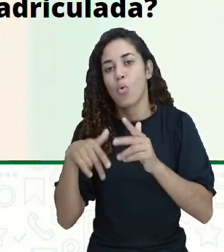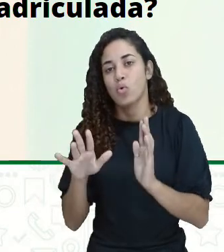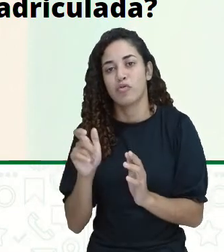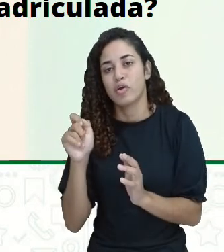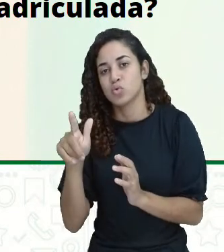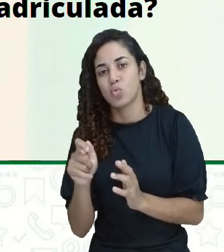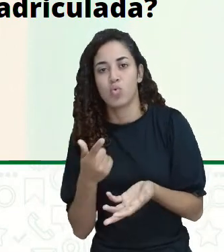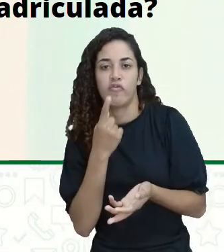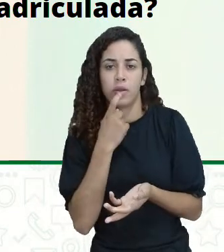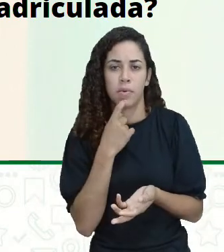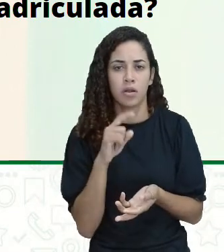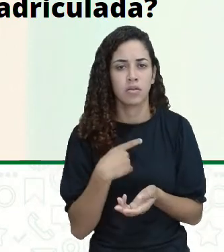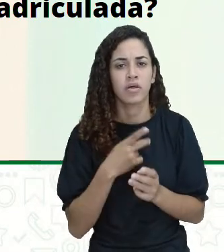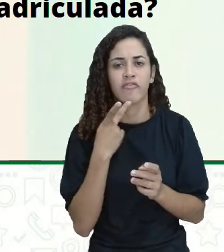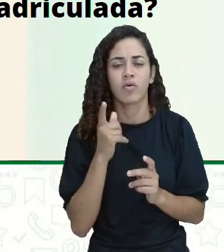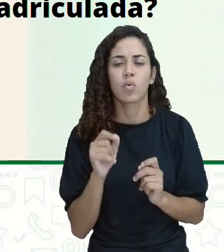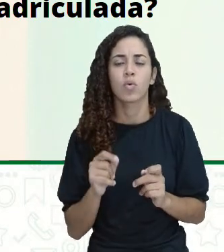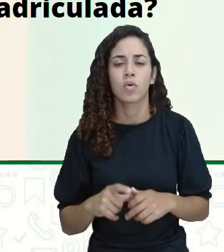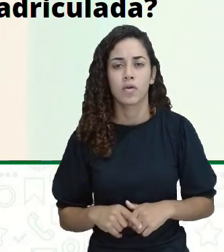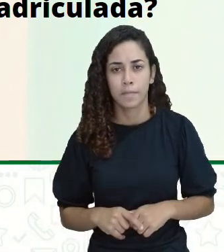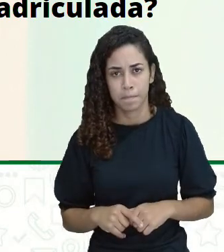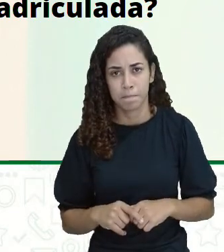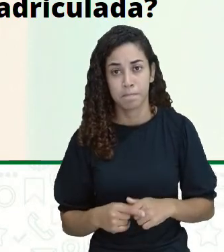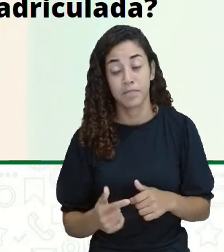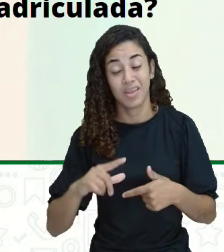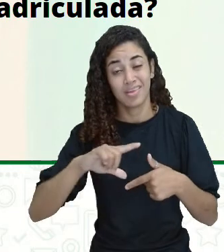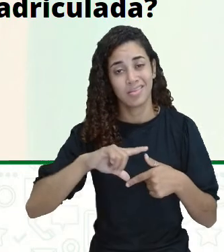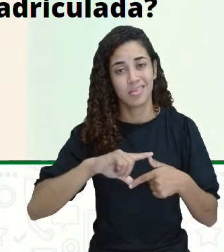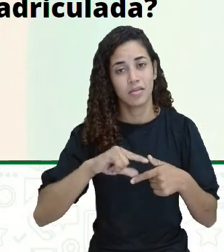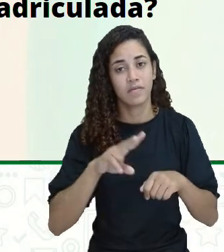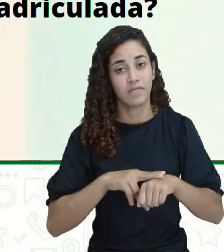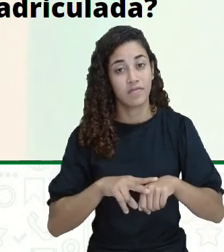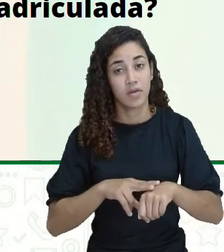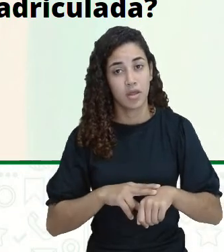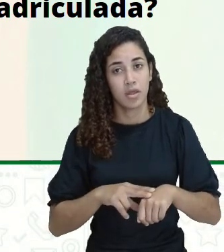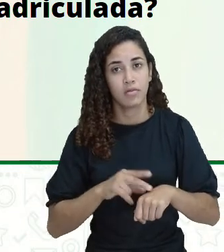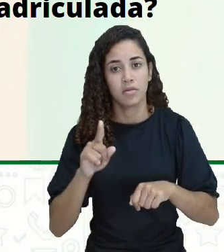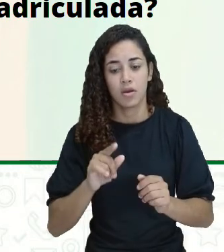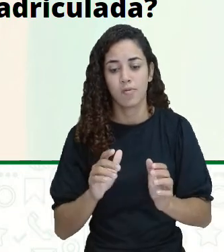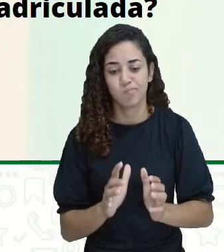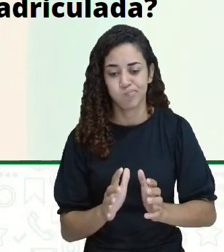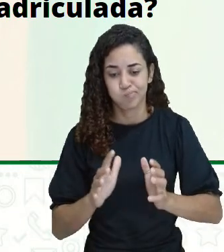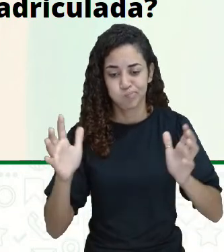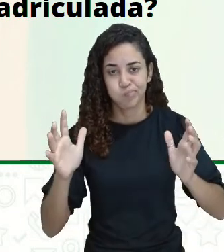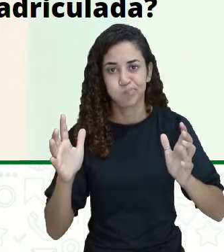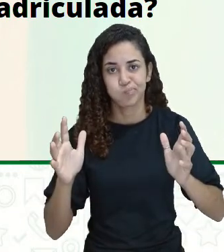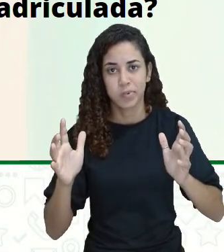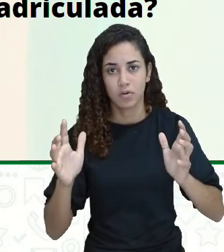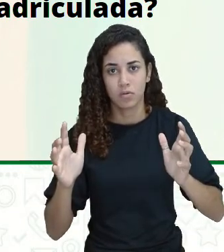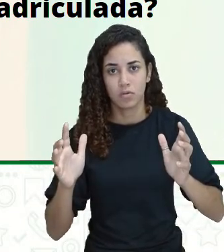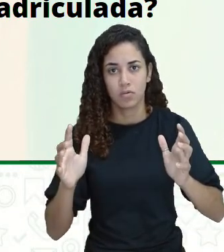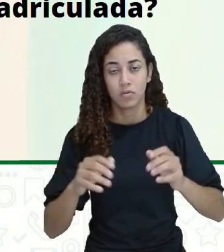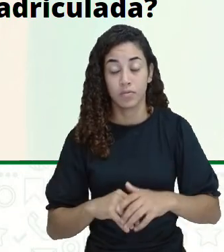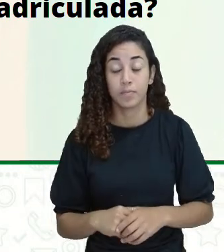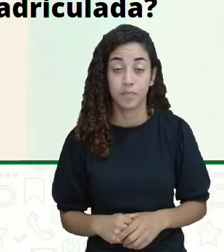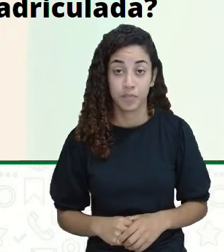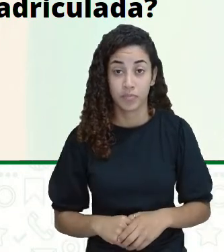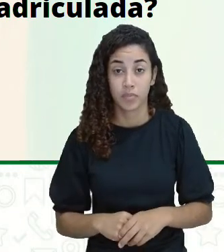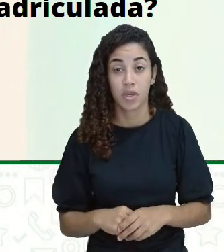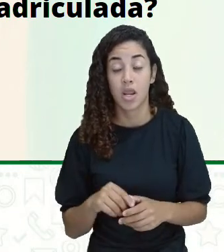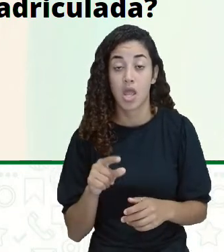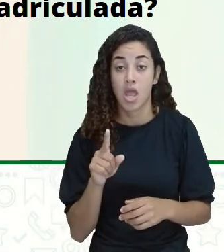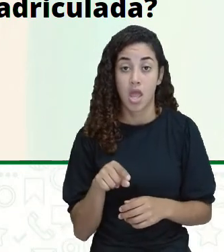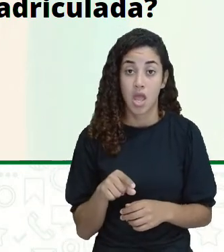dizer? Esse retângulo verde, vocês percebem que ele é maior, não é? E que